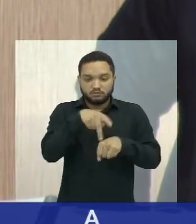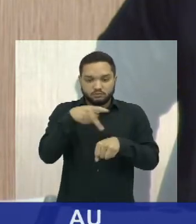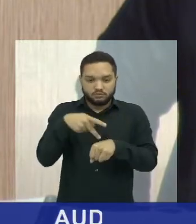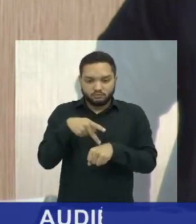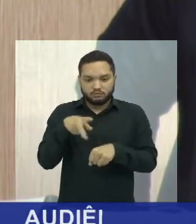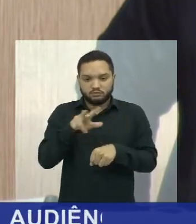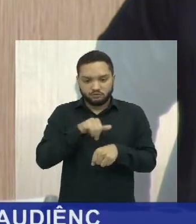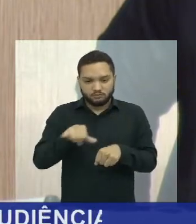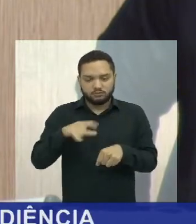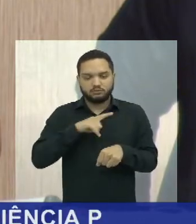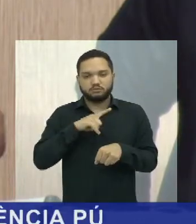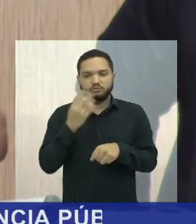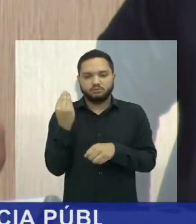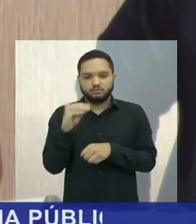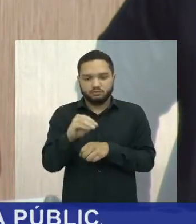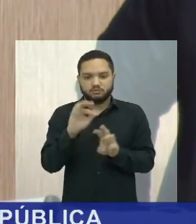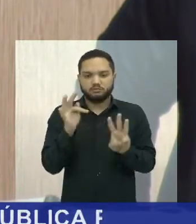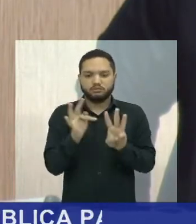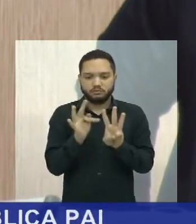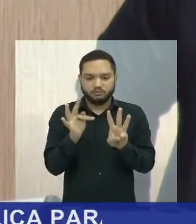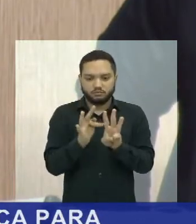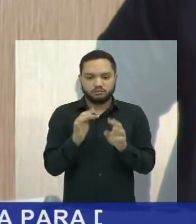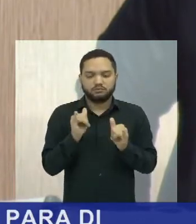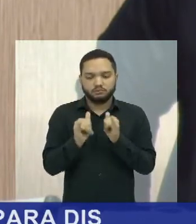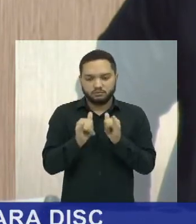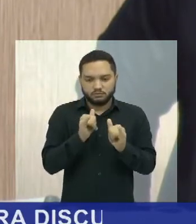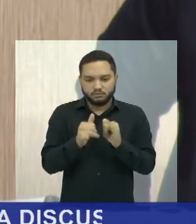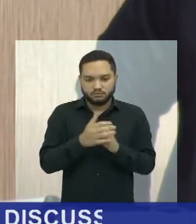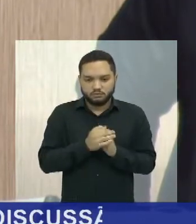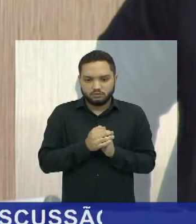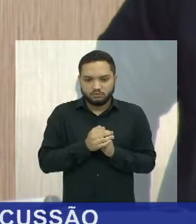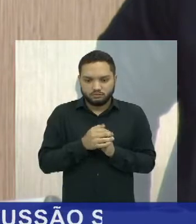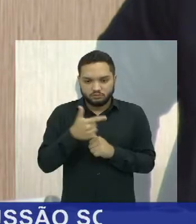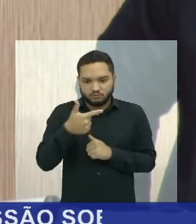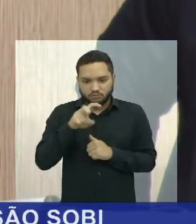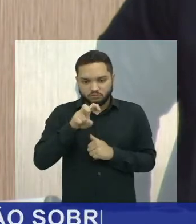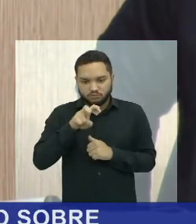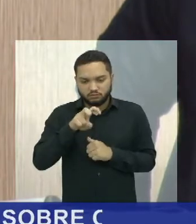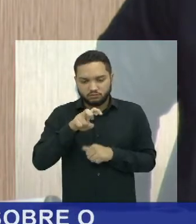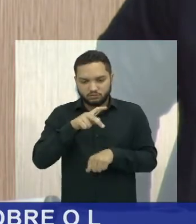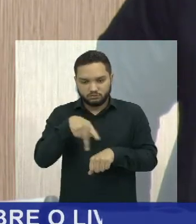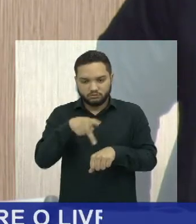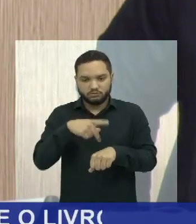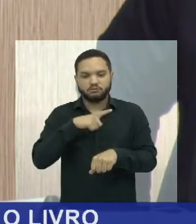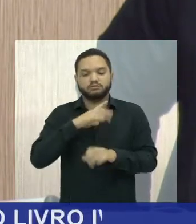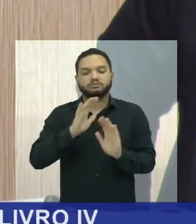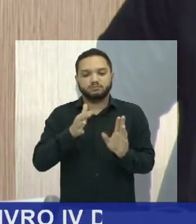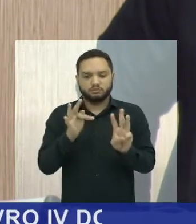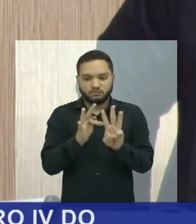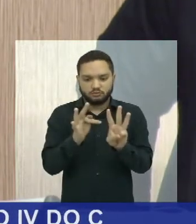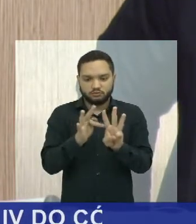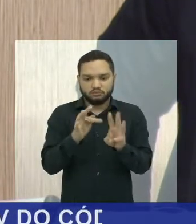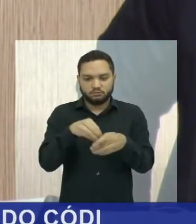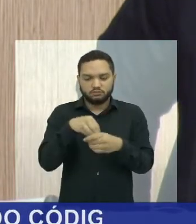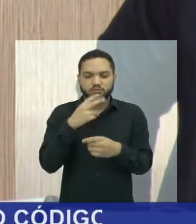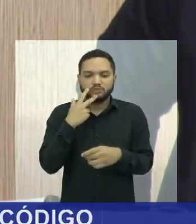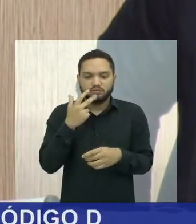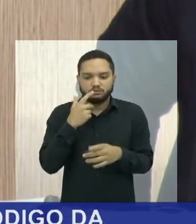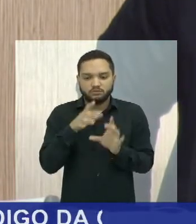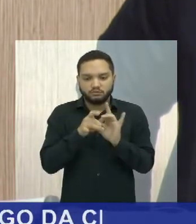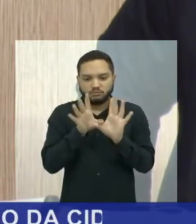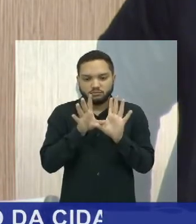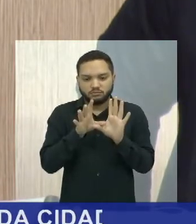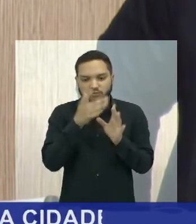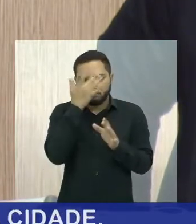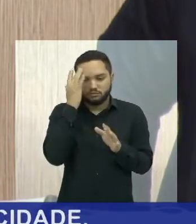Fortaleza terá internet e já, se eu não me engano, 25 praças já têm o Wi-Fi disponível